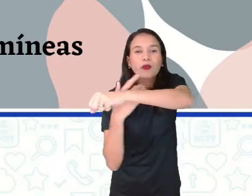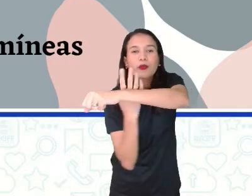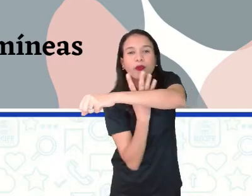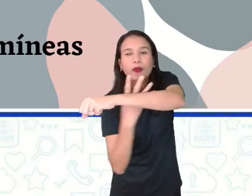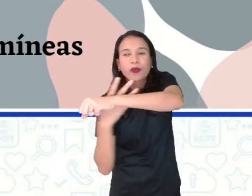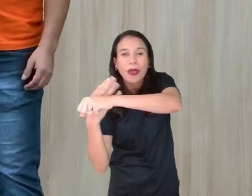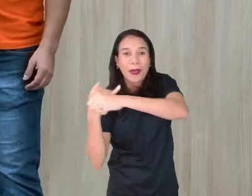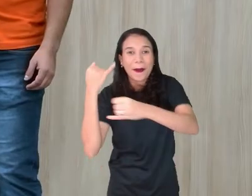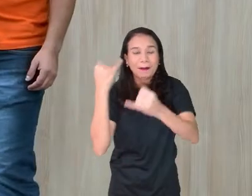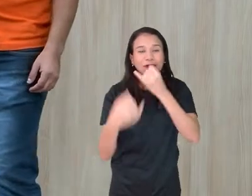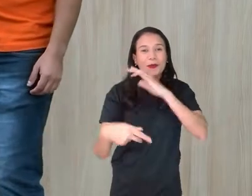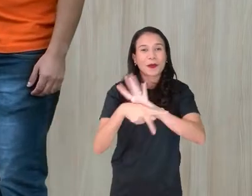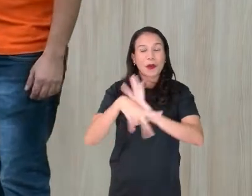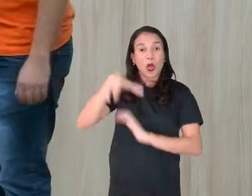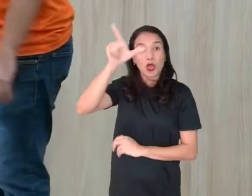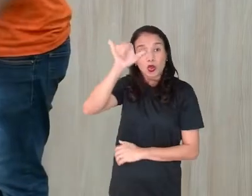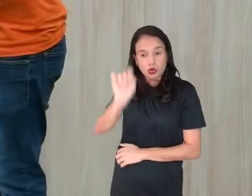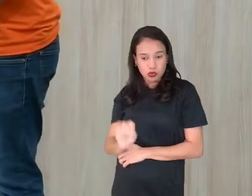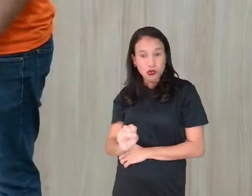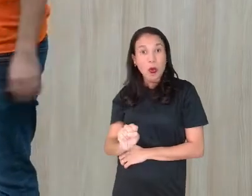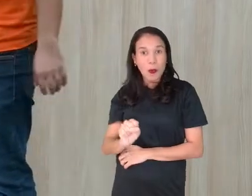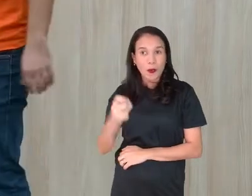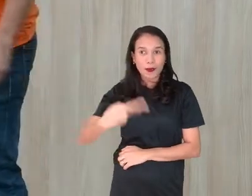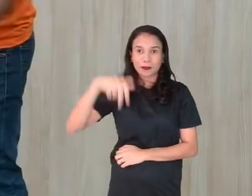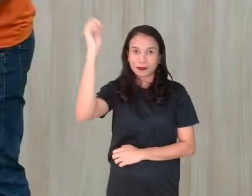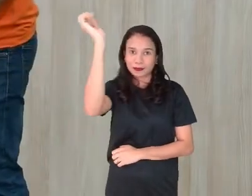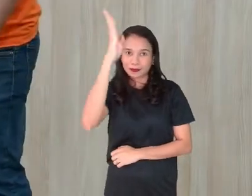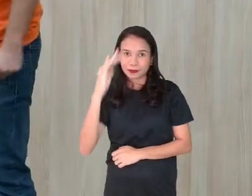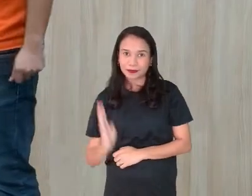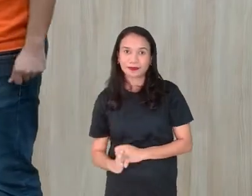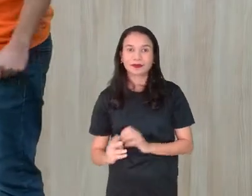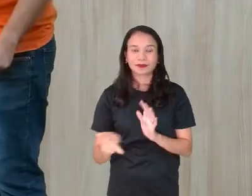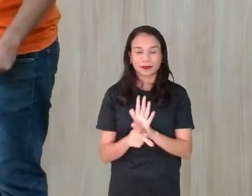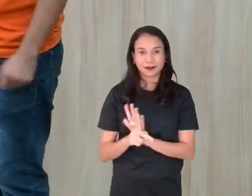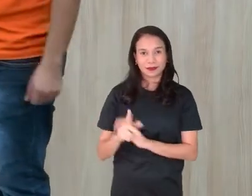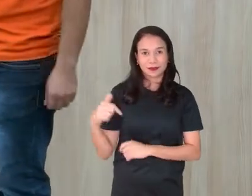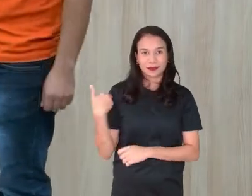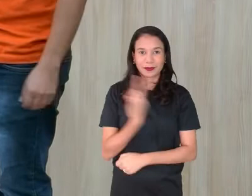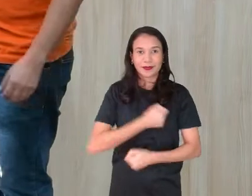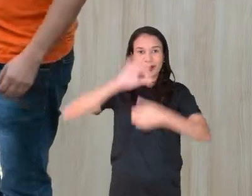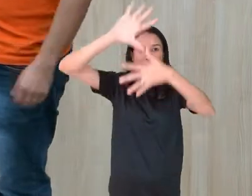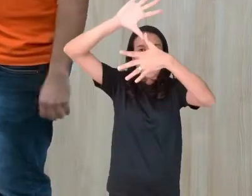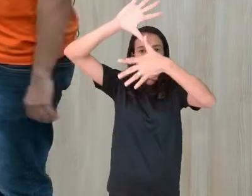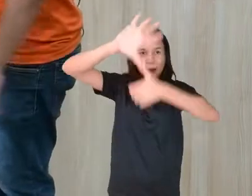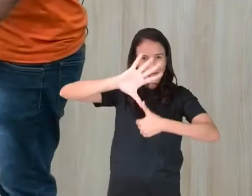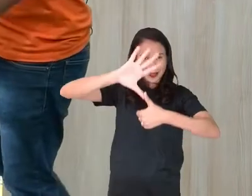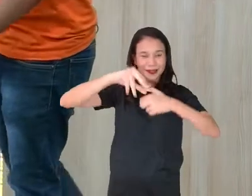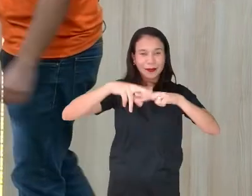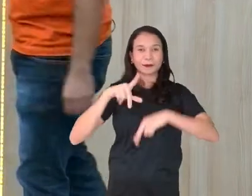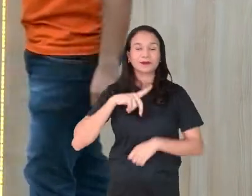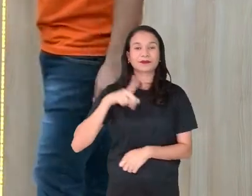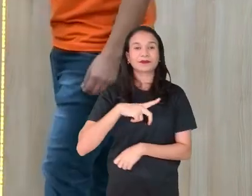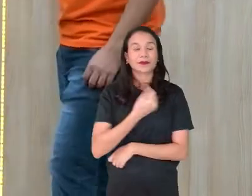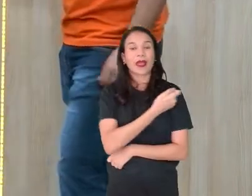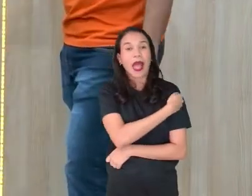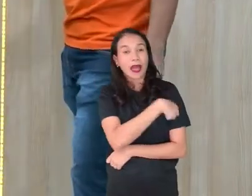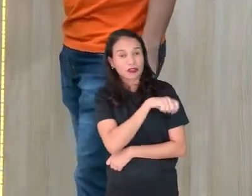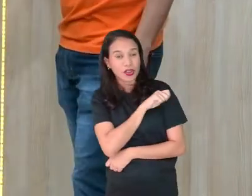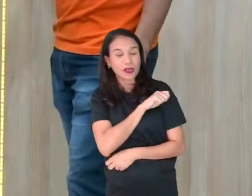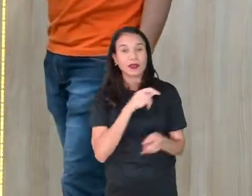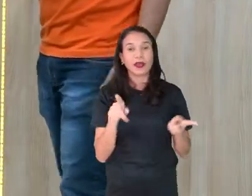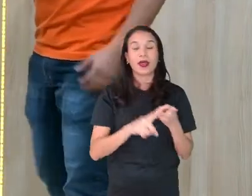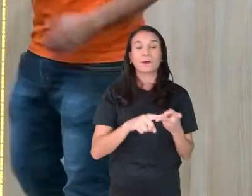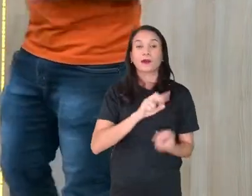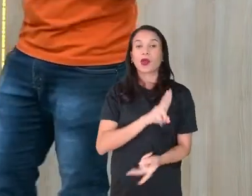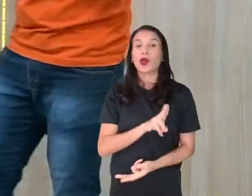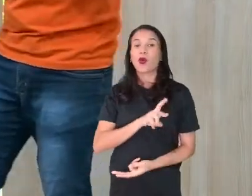sulinos, né, porque estão ali no sul, né, da nossa América do Sul. Então, nós temos a Argentina, o Uruguai